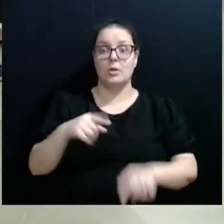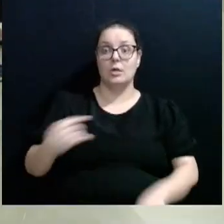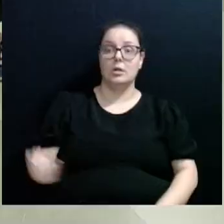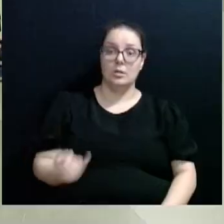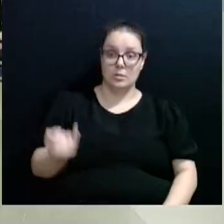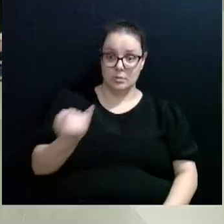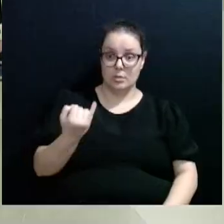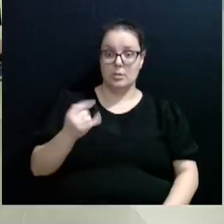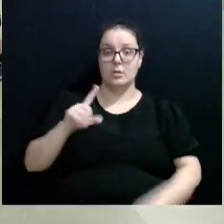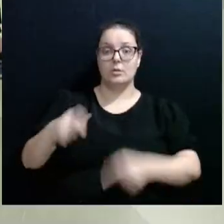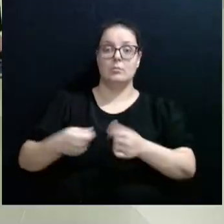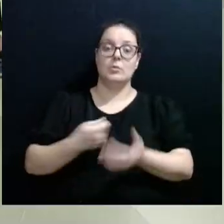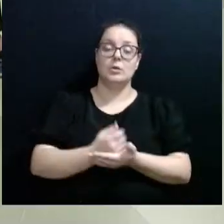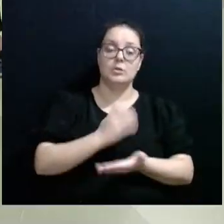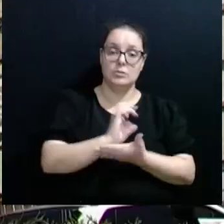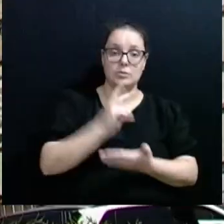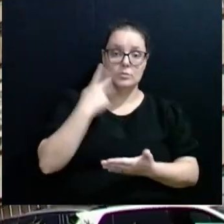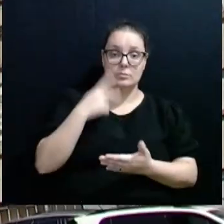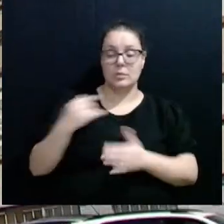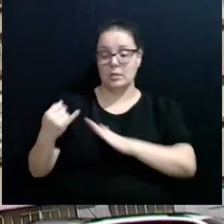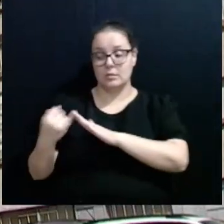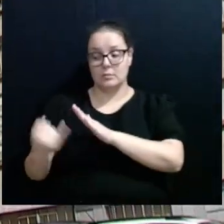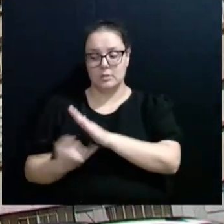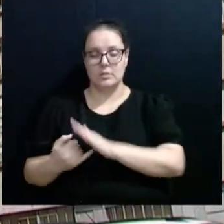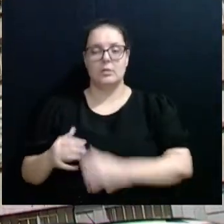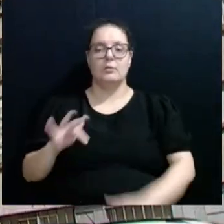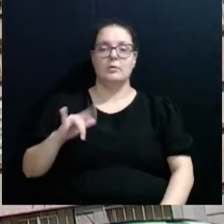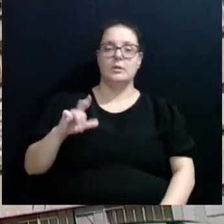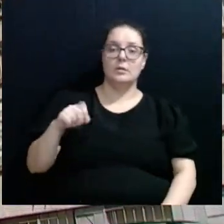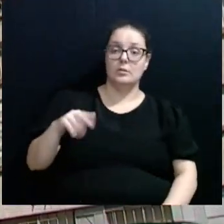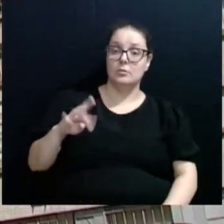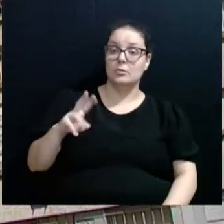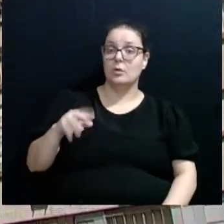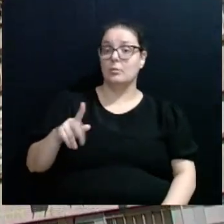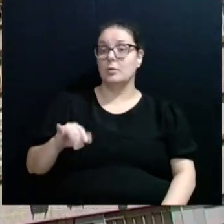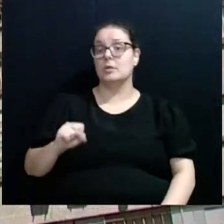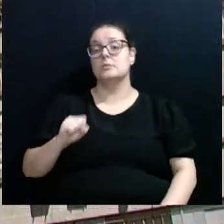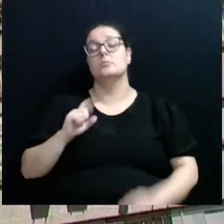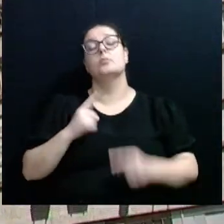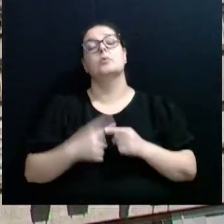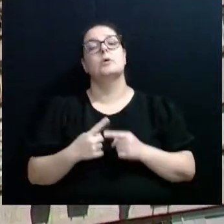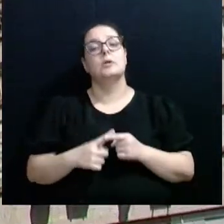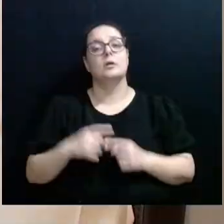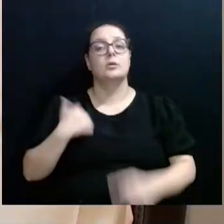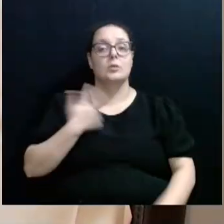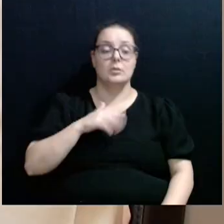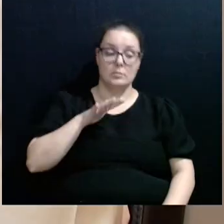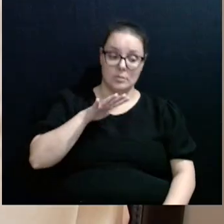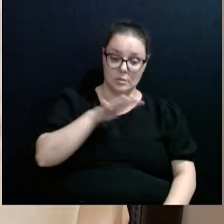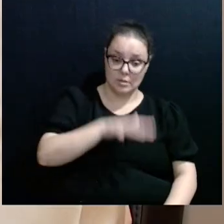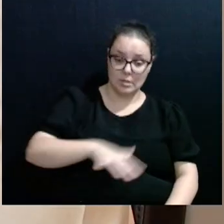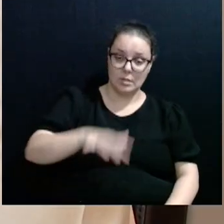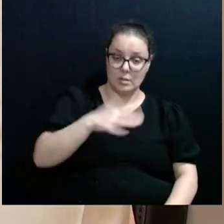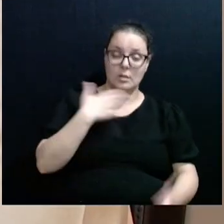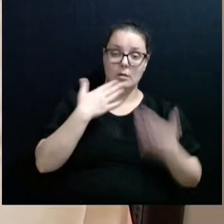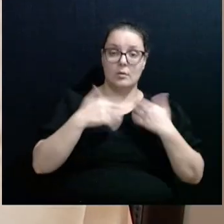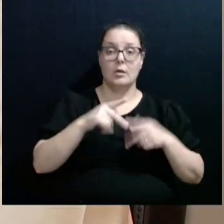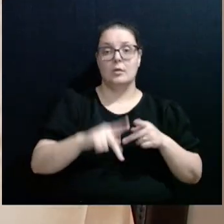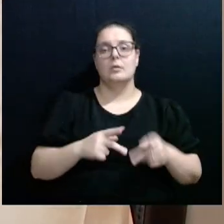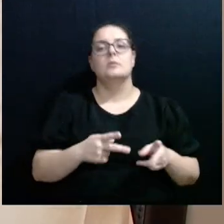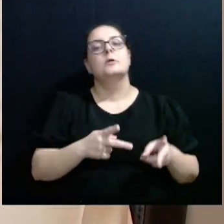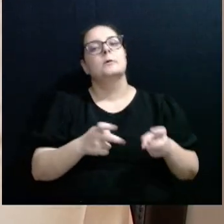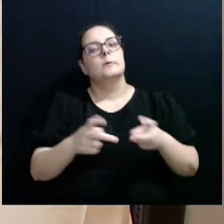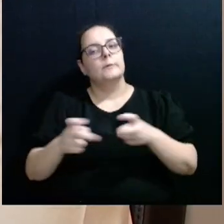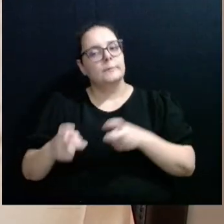vereador e essas entidades filantrópicas. Por quê? Nós, quando estamos em campo, que nós estamos conversando com a população, a gente percebe aquilo que a